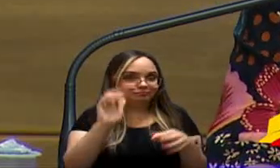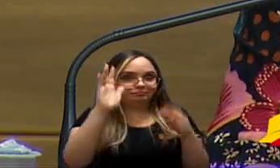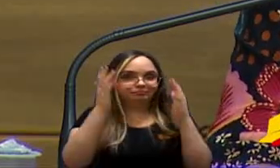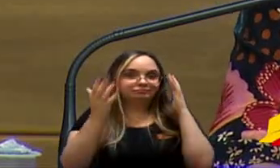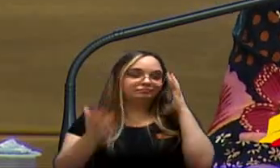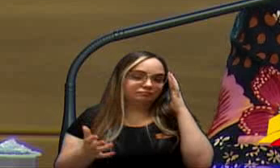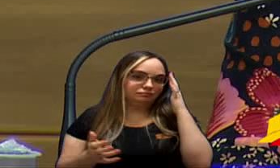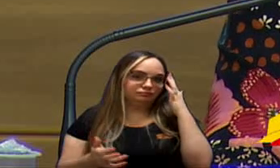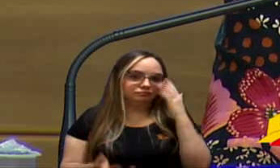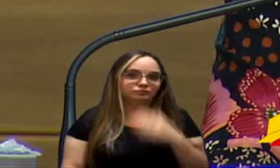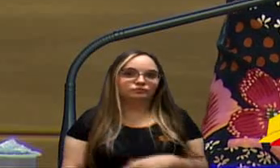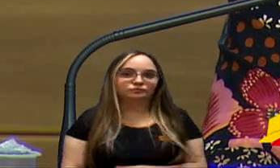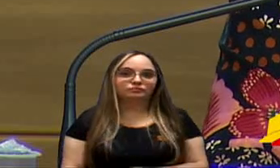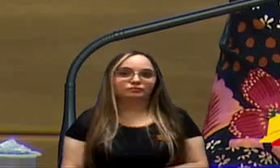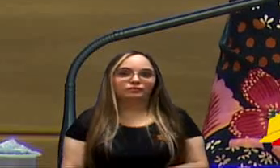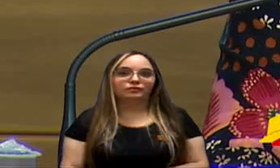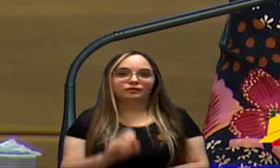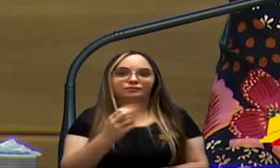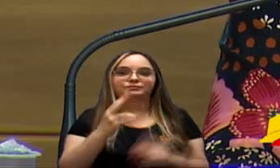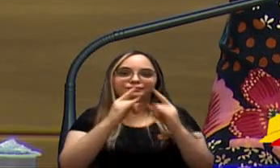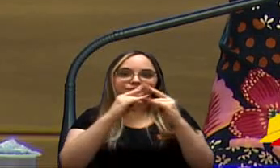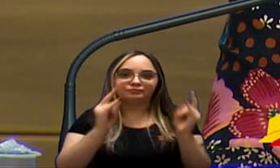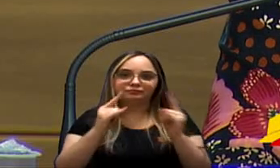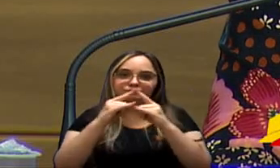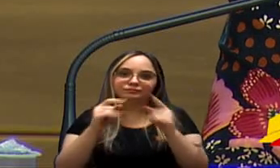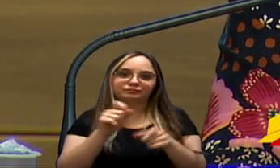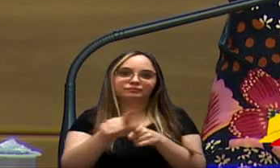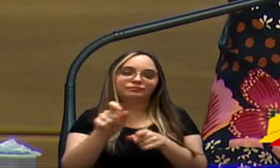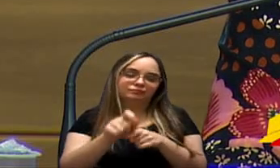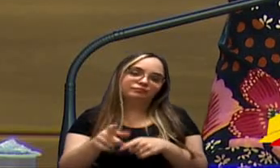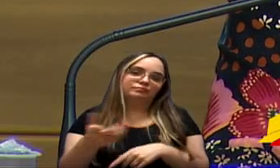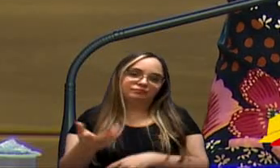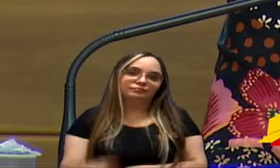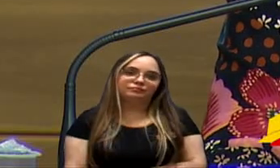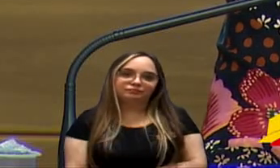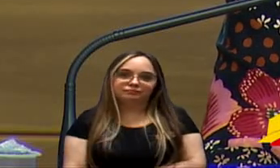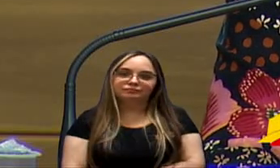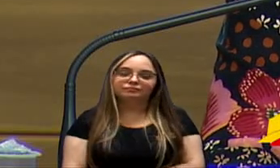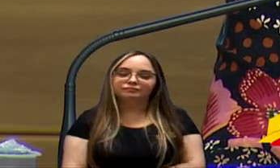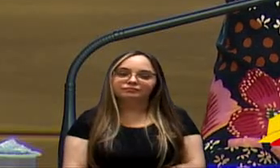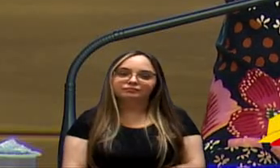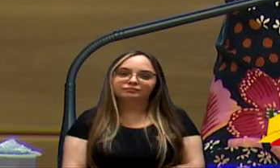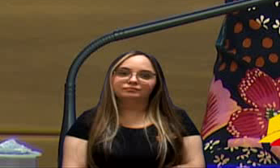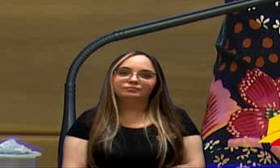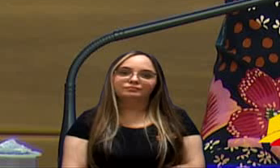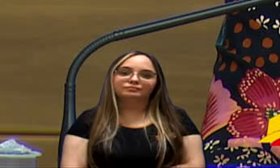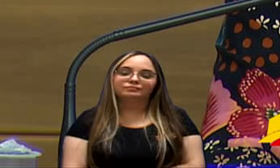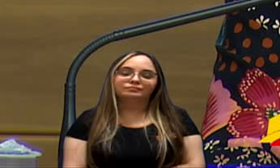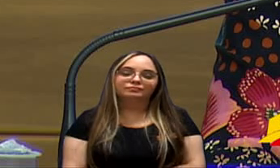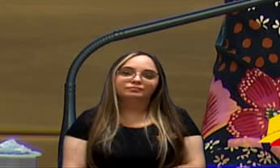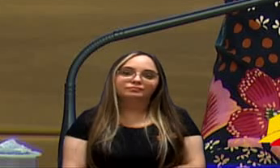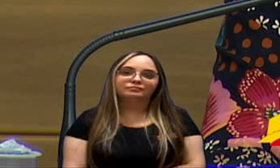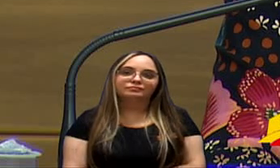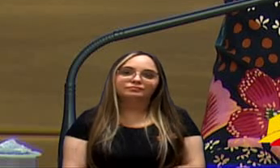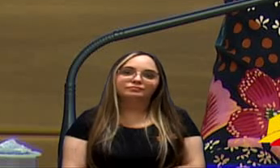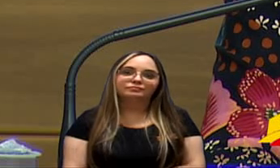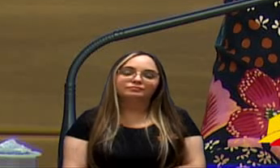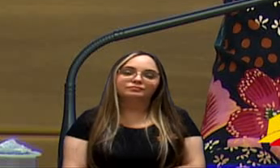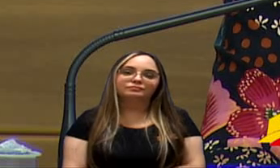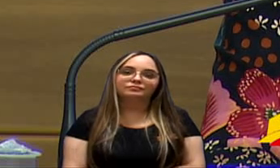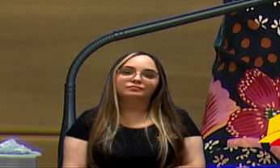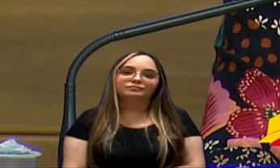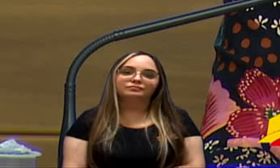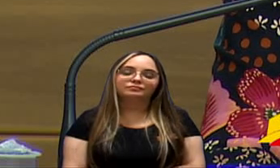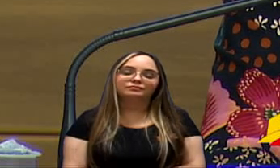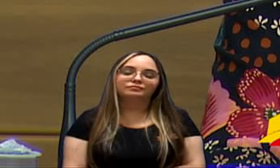dessas estruturas todas aí, quanto fica? Pelo menos aquela de palco, de sim. De tenda, de som,